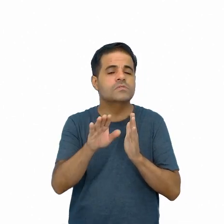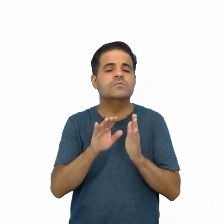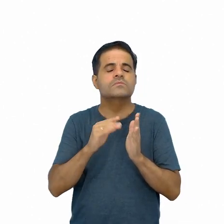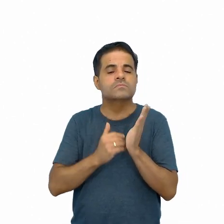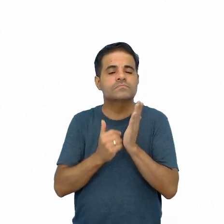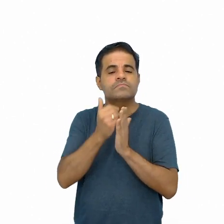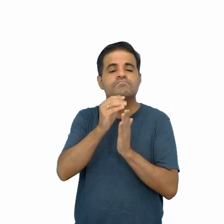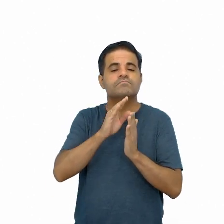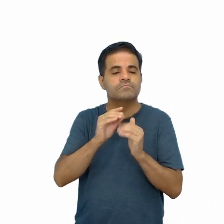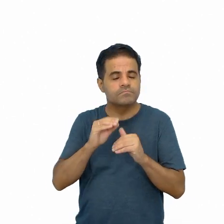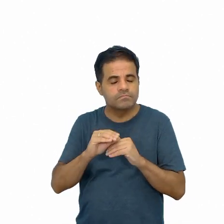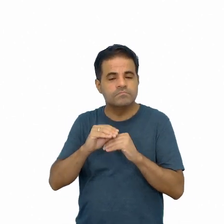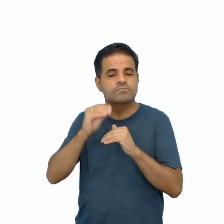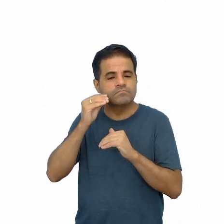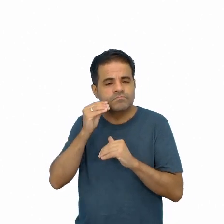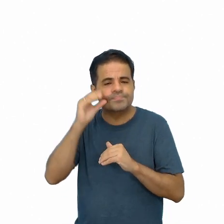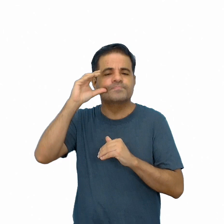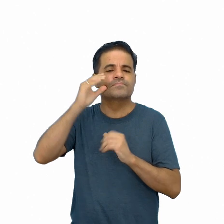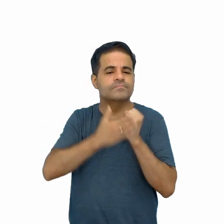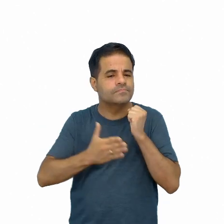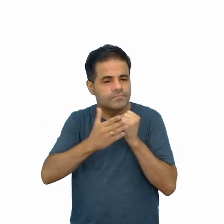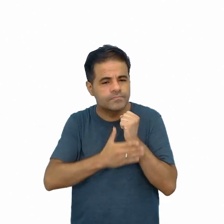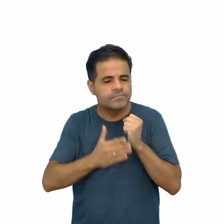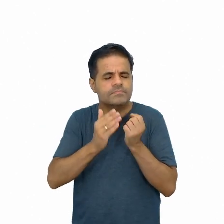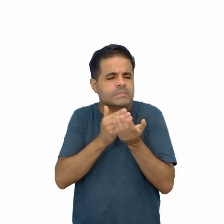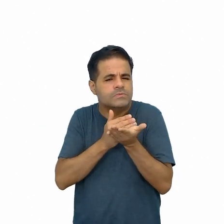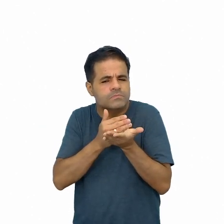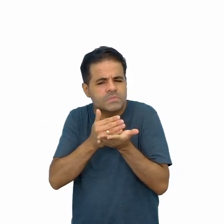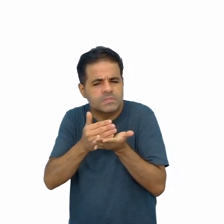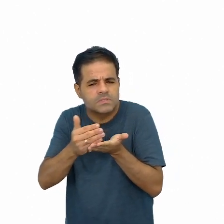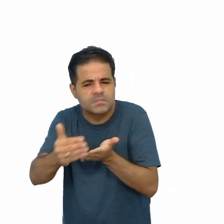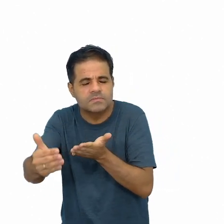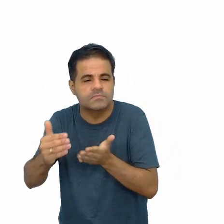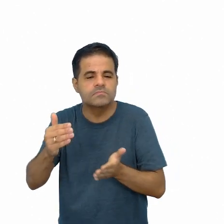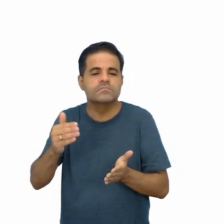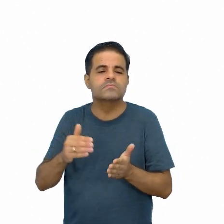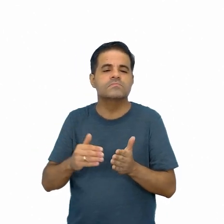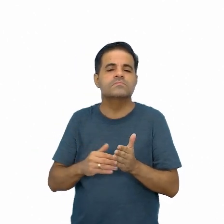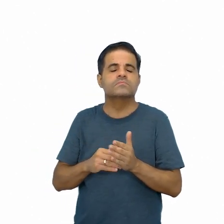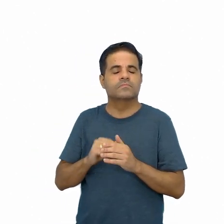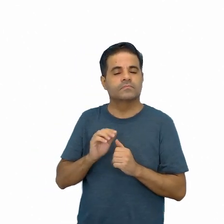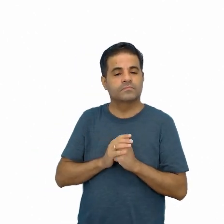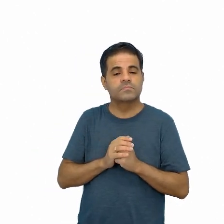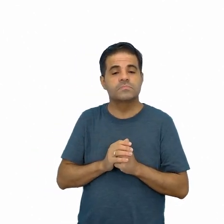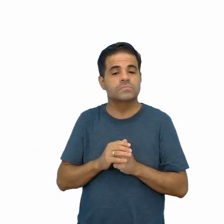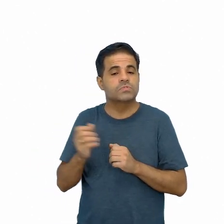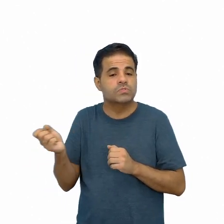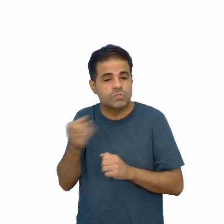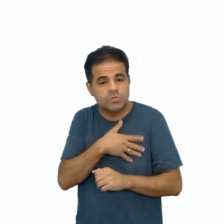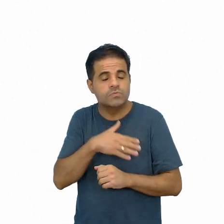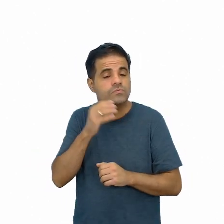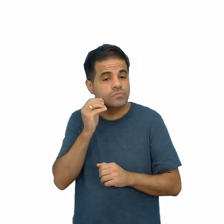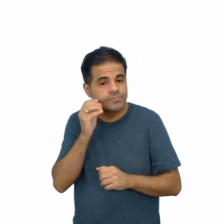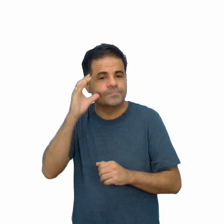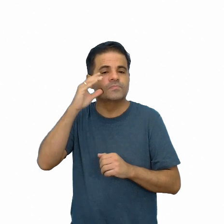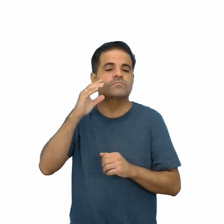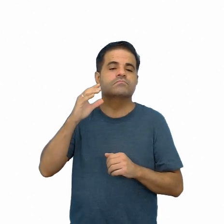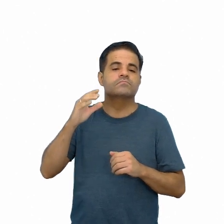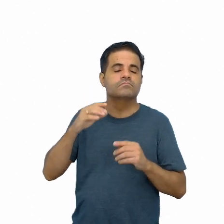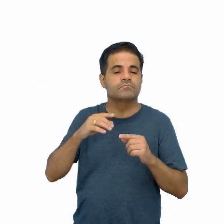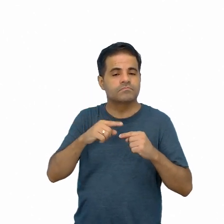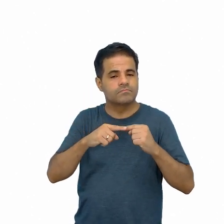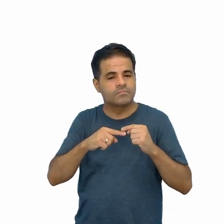lá, os conhecimentos básicos seria o comecinho dessa espiral. Novos conhecimentos, a espiral